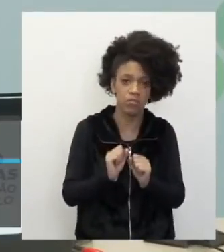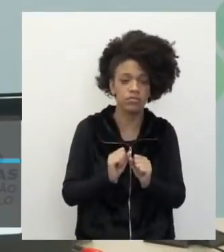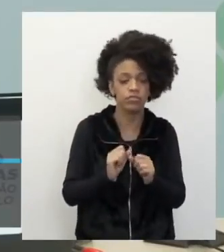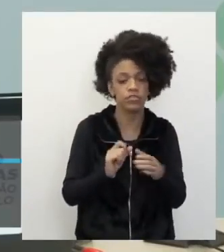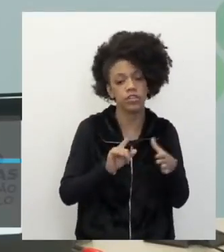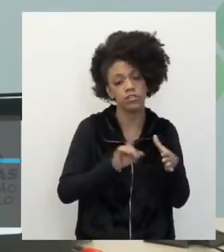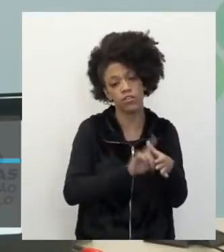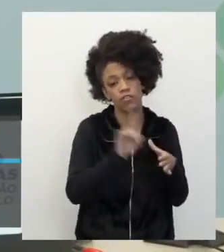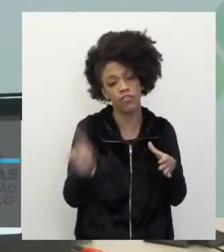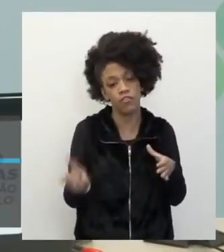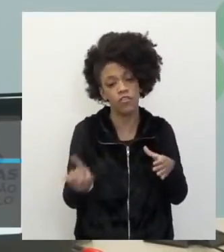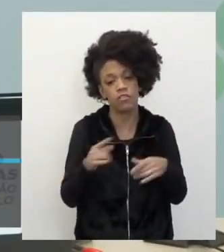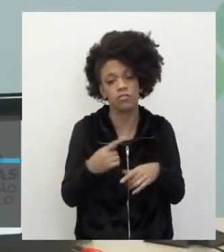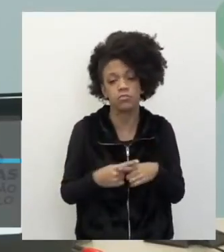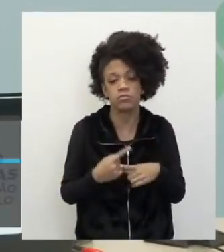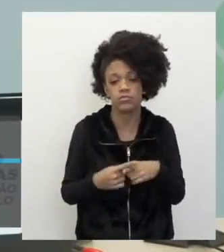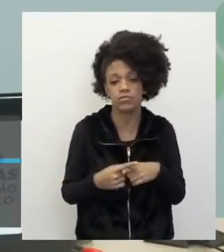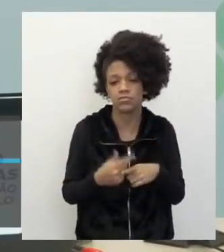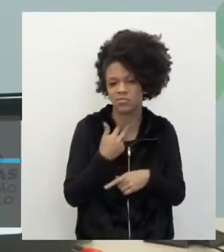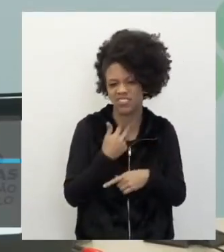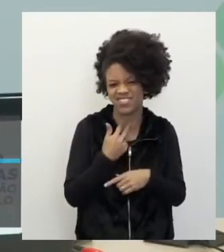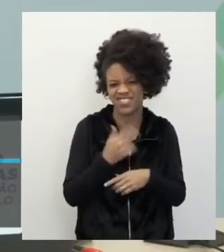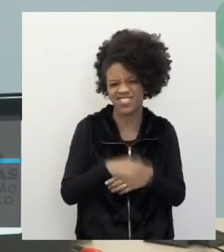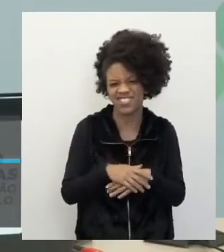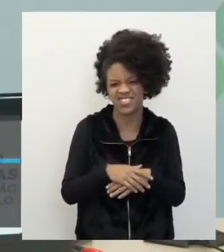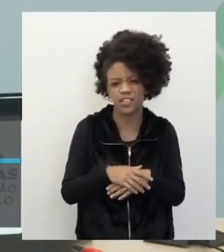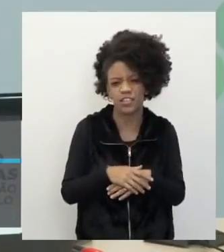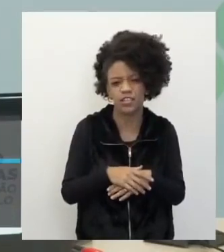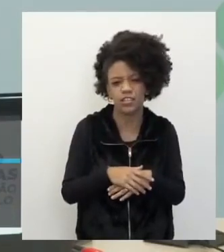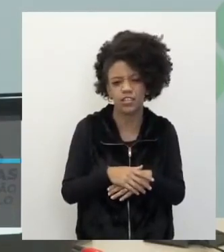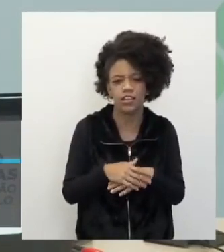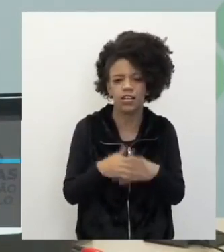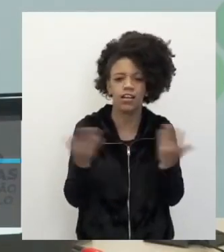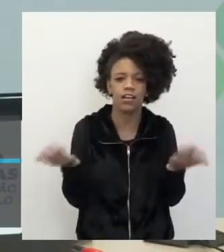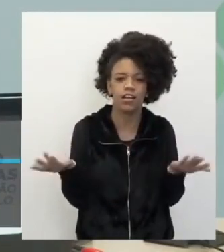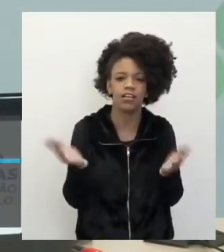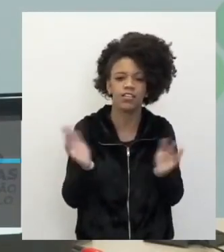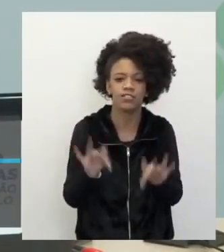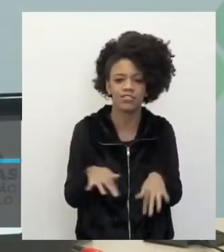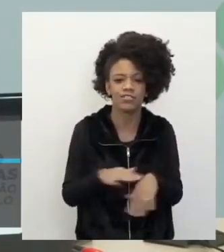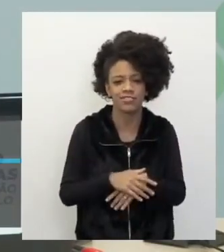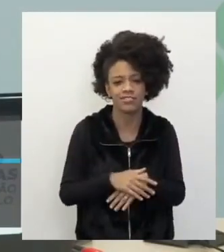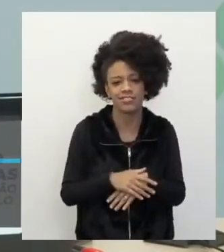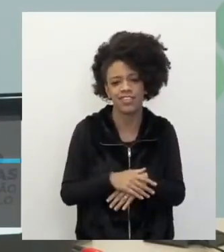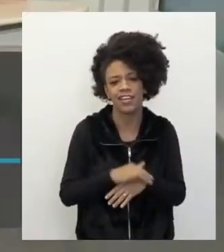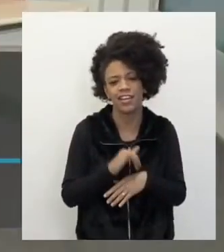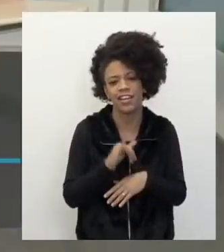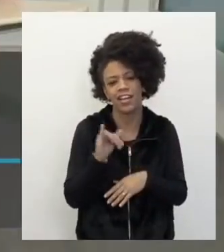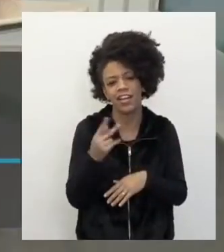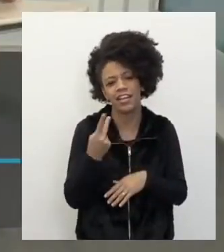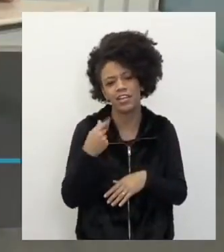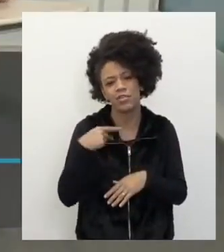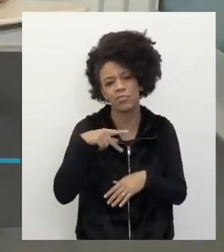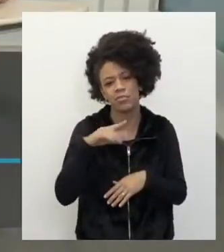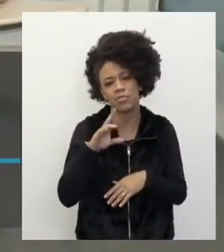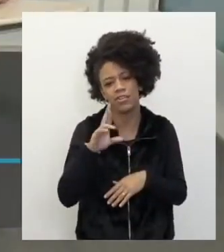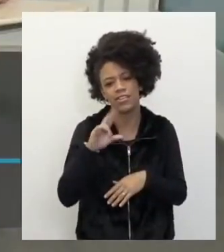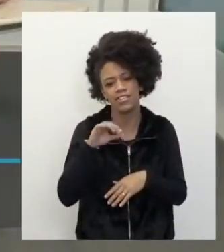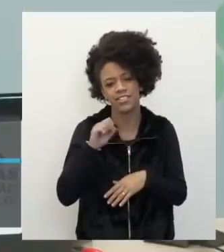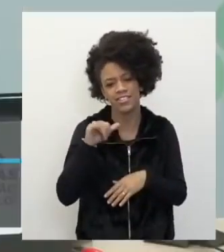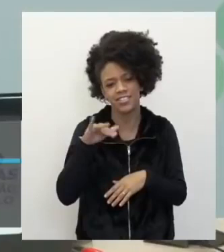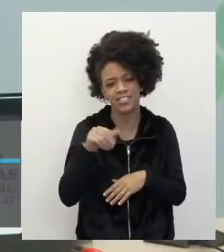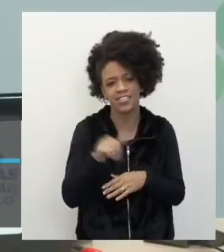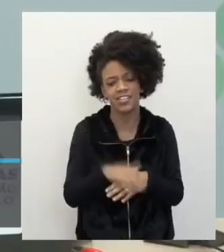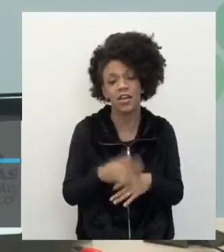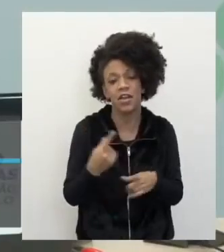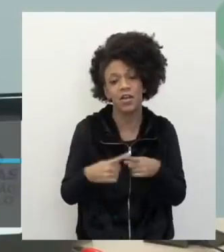da sala porque não podem estar. Aí tem aluno que já colocou aqui pra gente. Enfim, a hipocrisia. Não, por favor, né? Porque